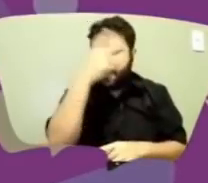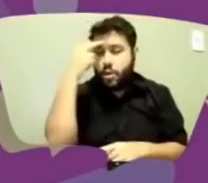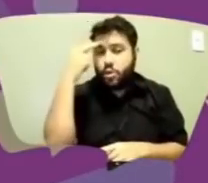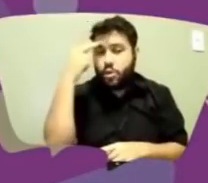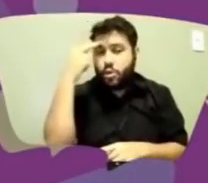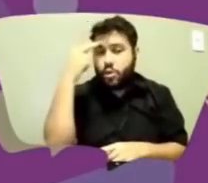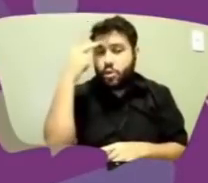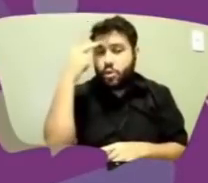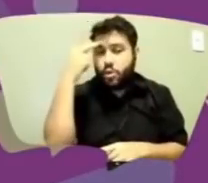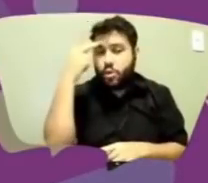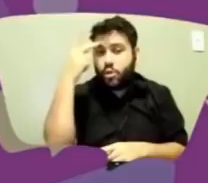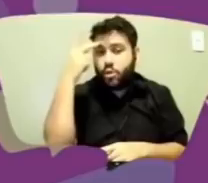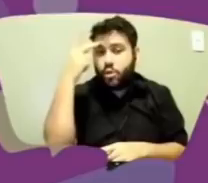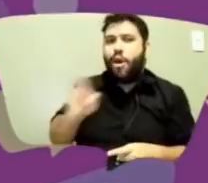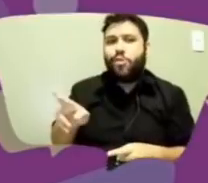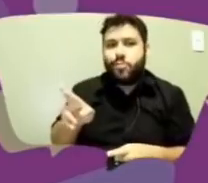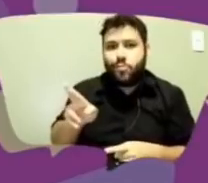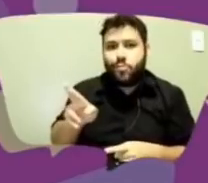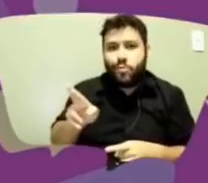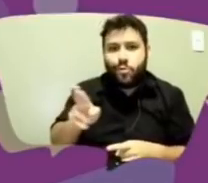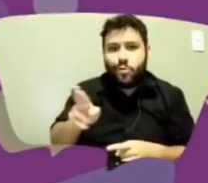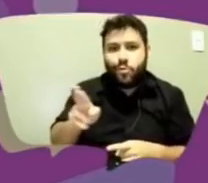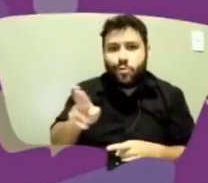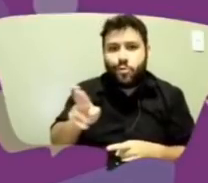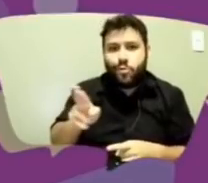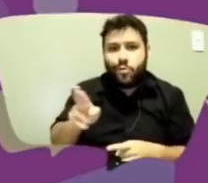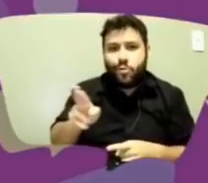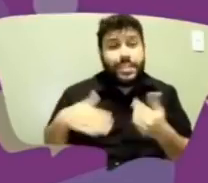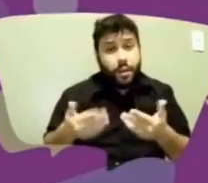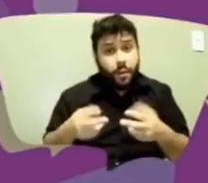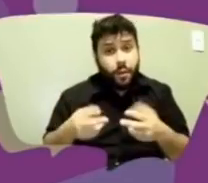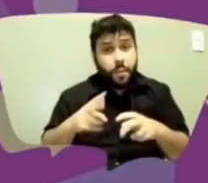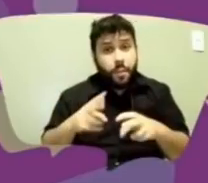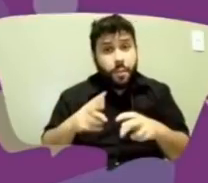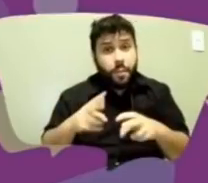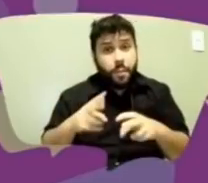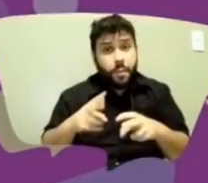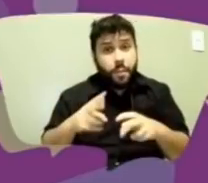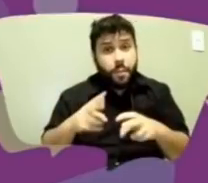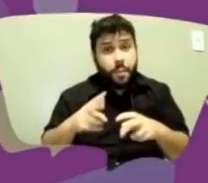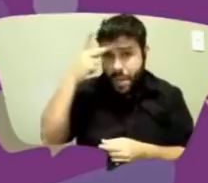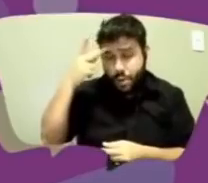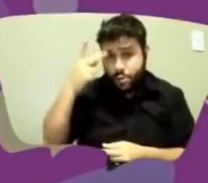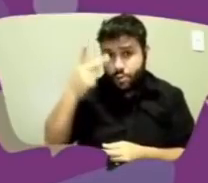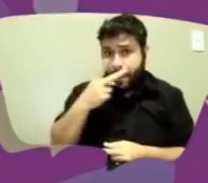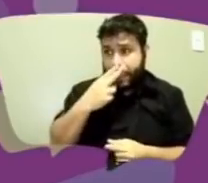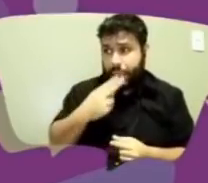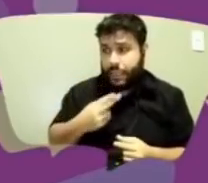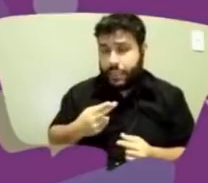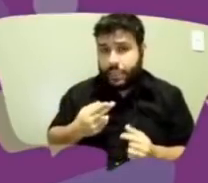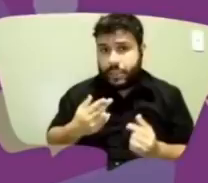muitas pessoas das instâncias revisoras ficaram, de alguma forma,